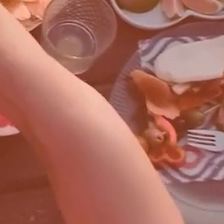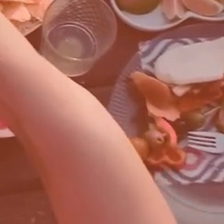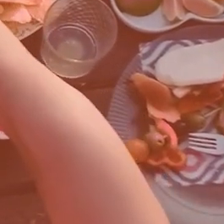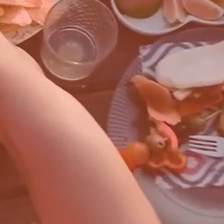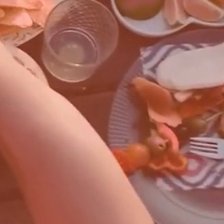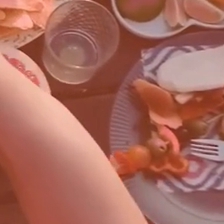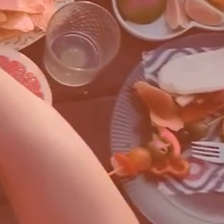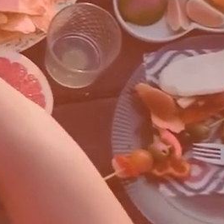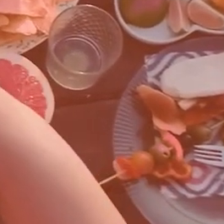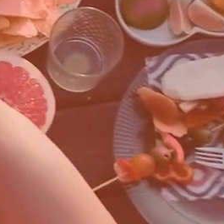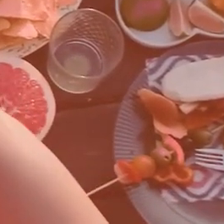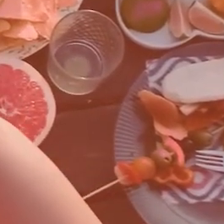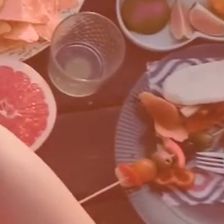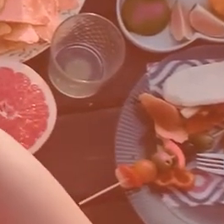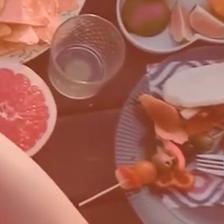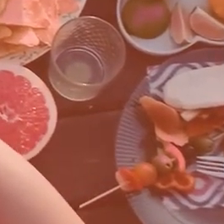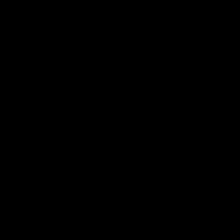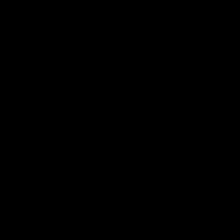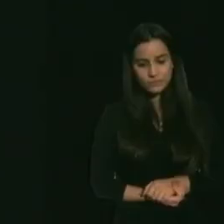da UAM.